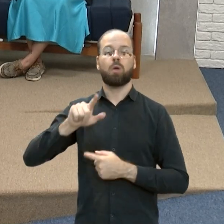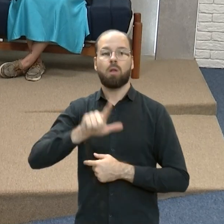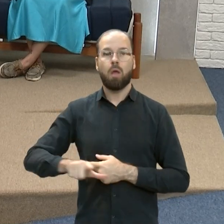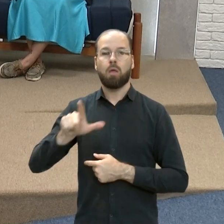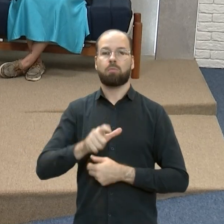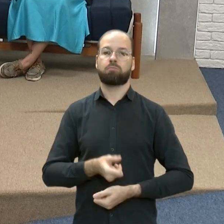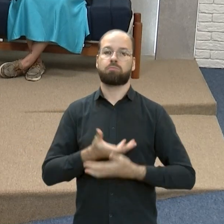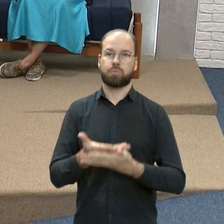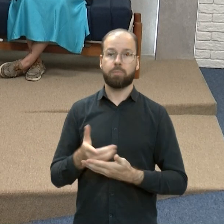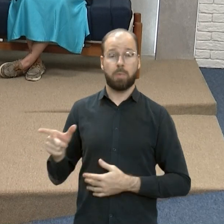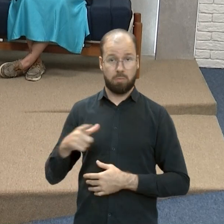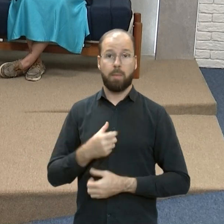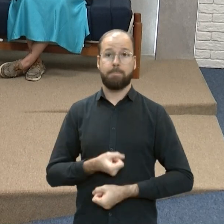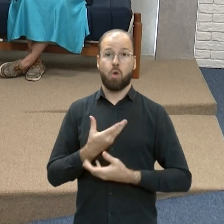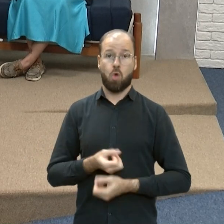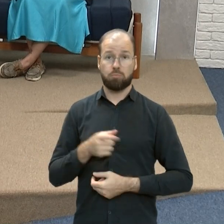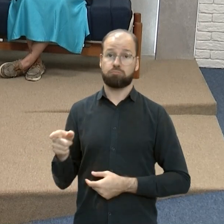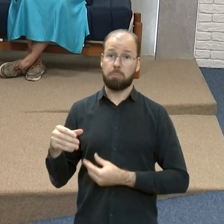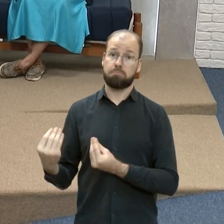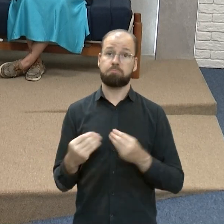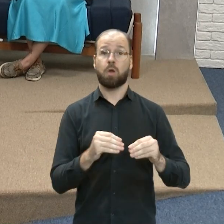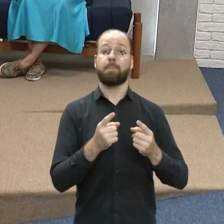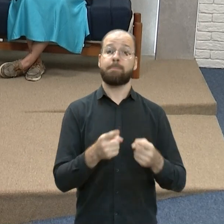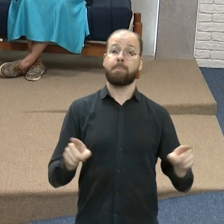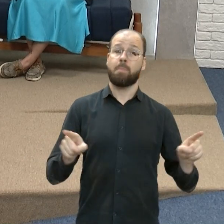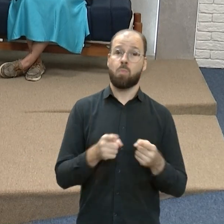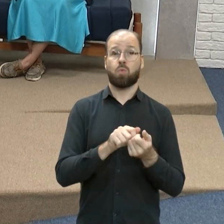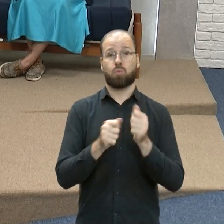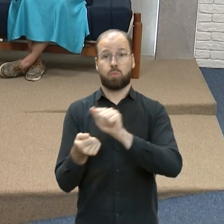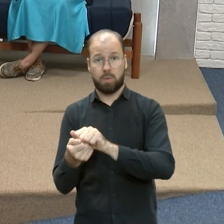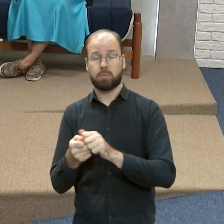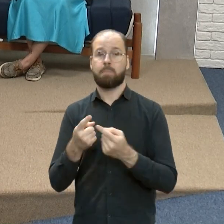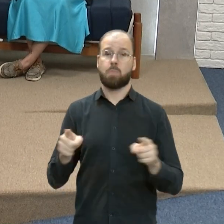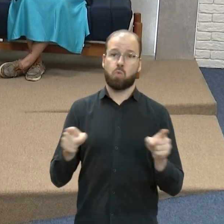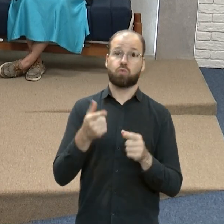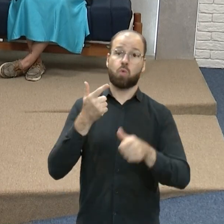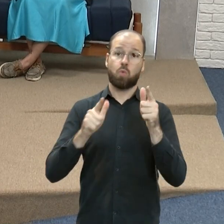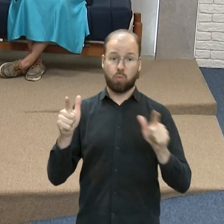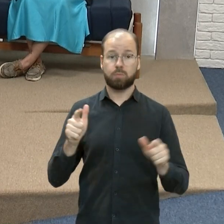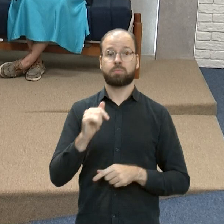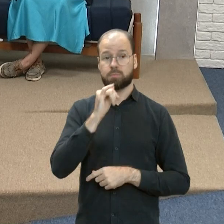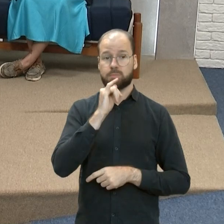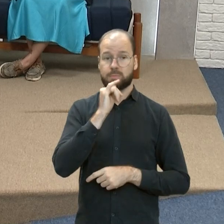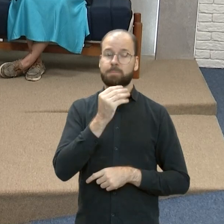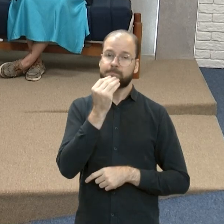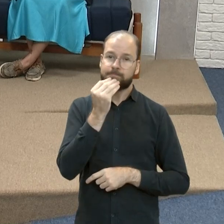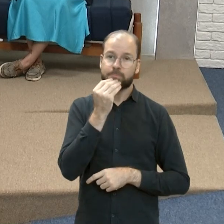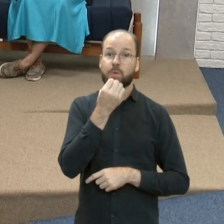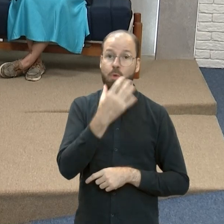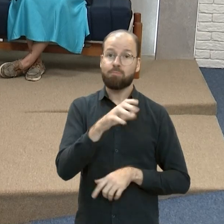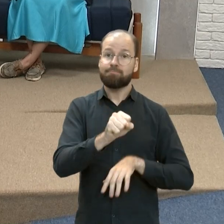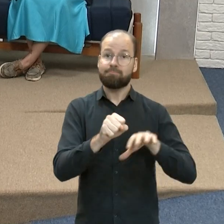poemas também que foram musicalizados, né, por outros artistas. Inclusive, seria muito bom se a gente conseguisse,